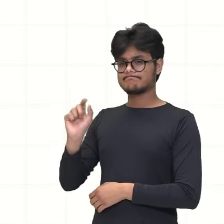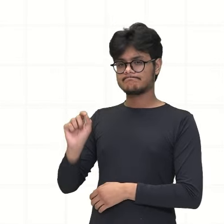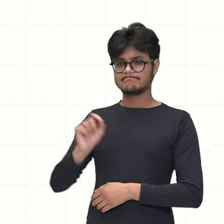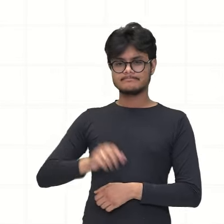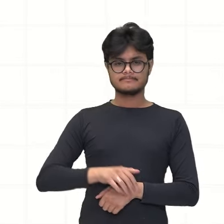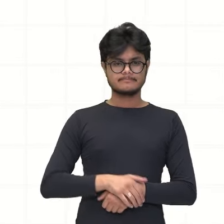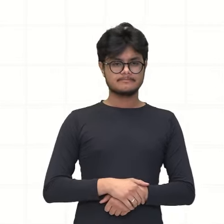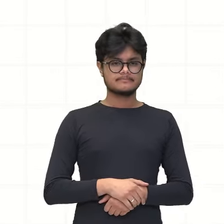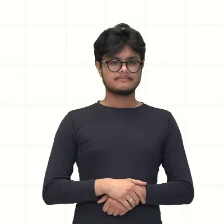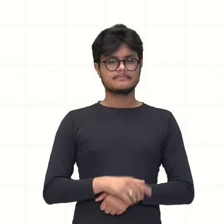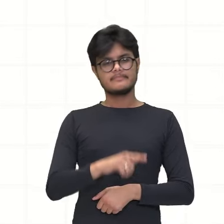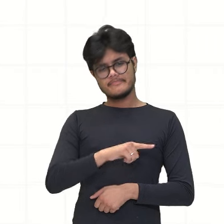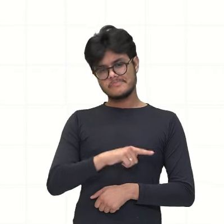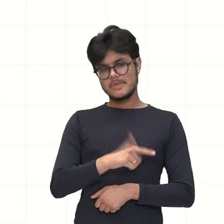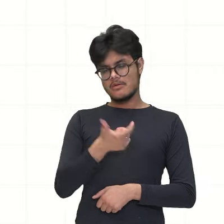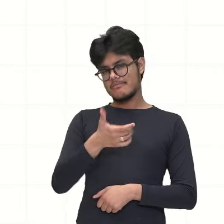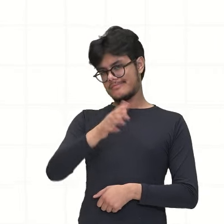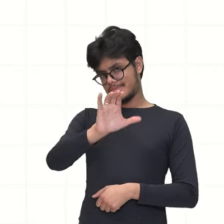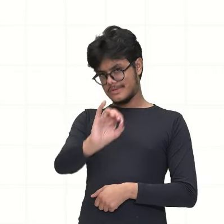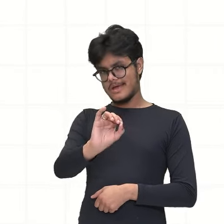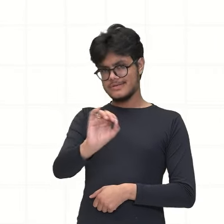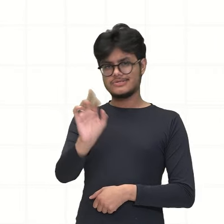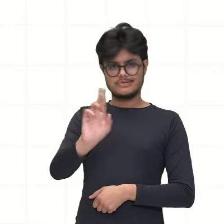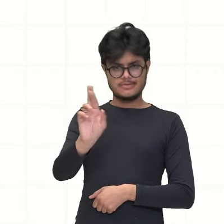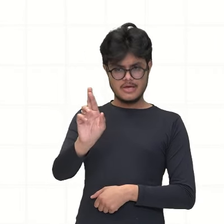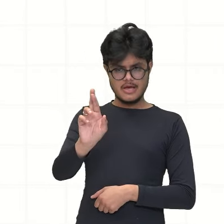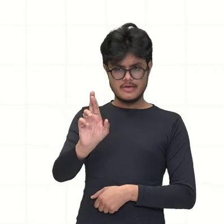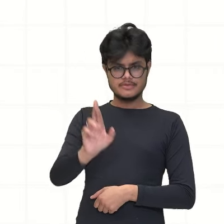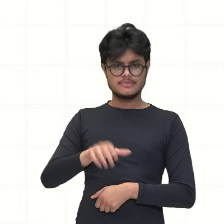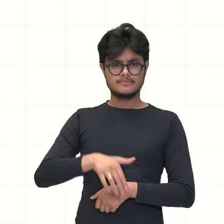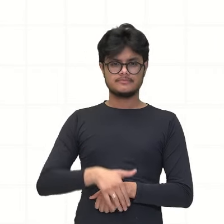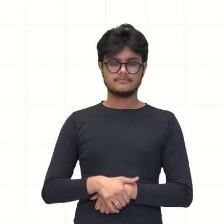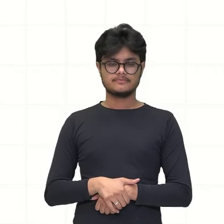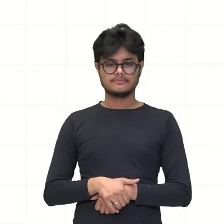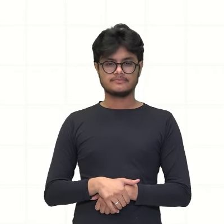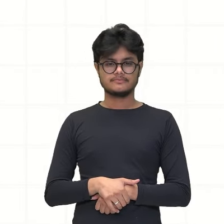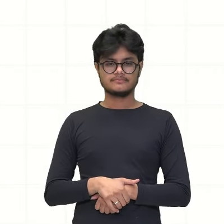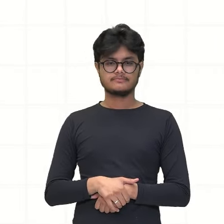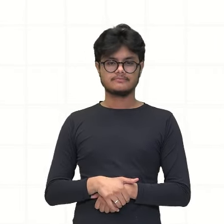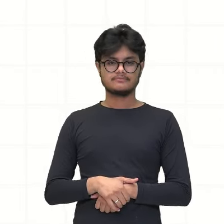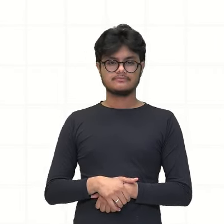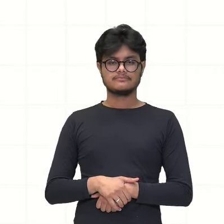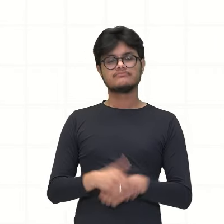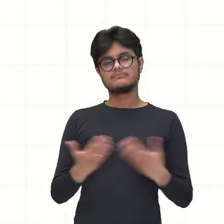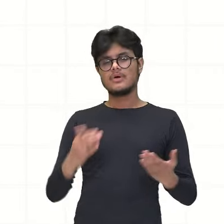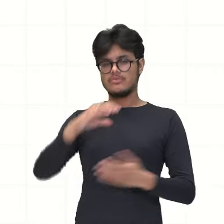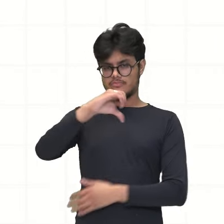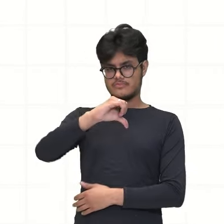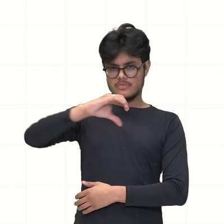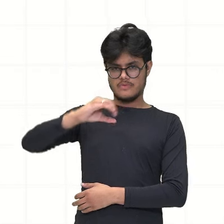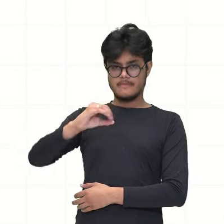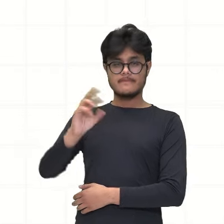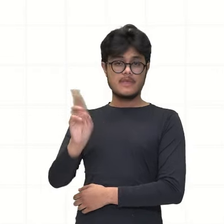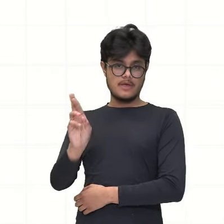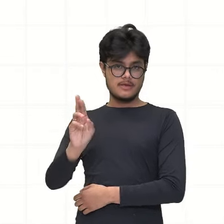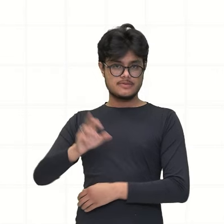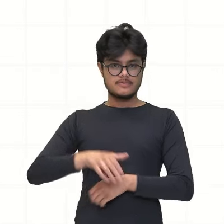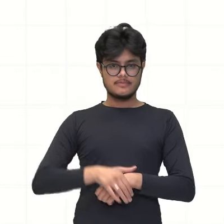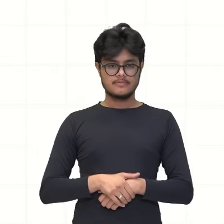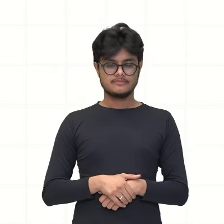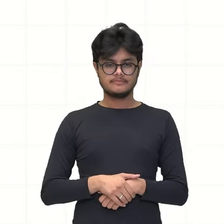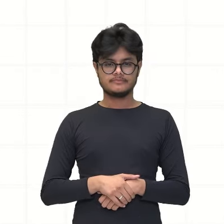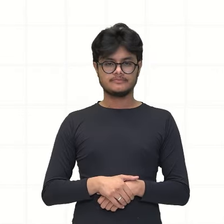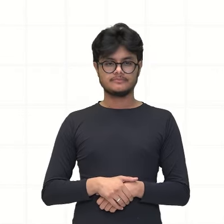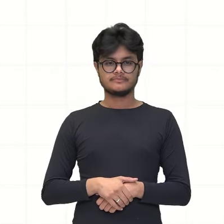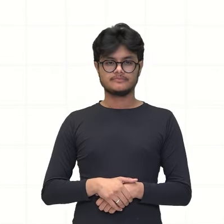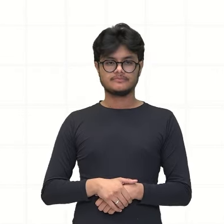então, o vendedor ofereceu um desconto de R$10 e o produto, então, seria de R$90.